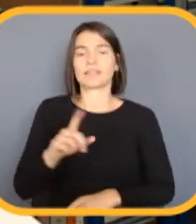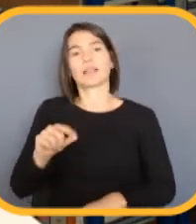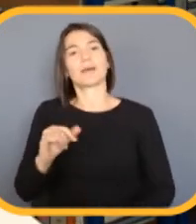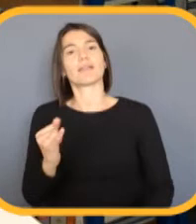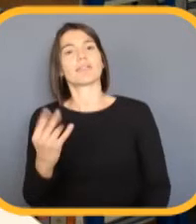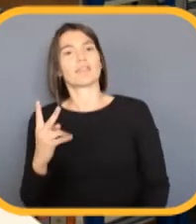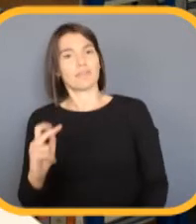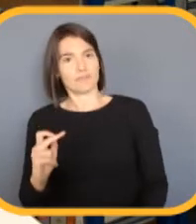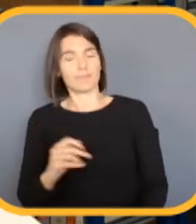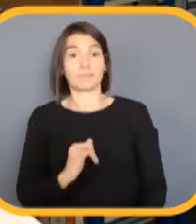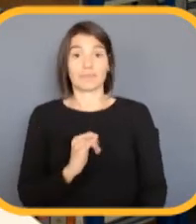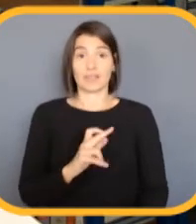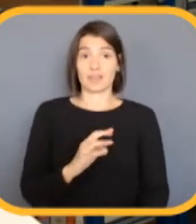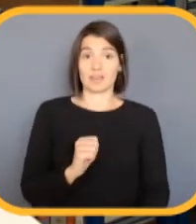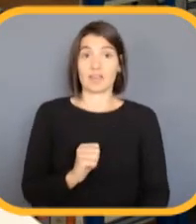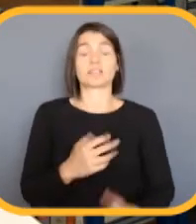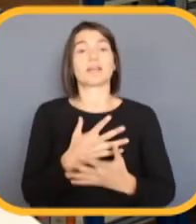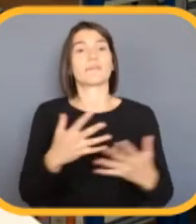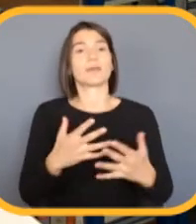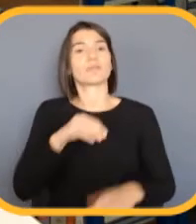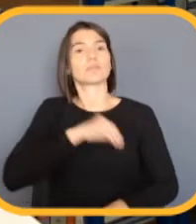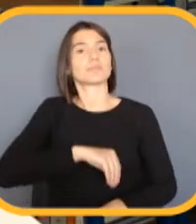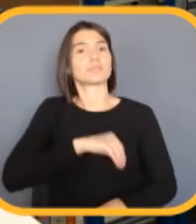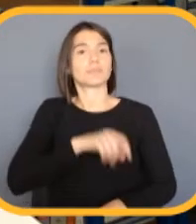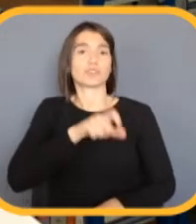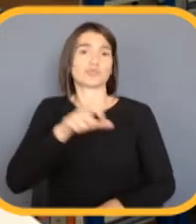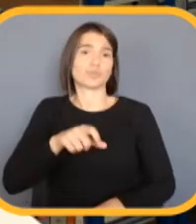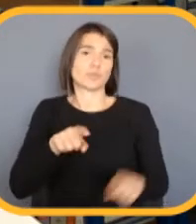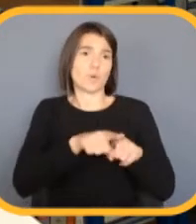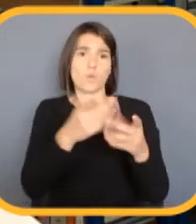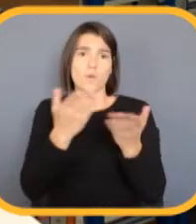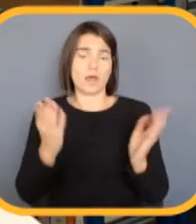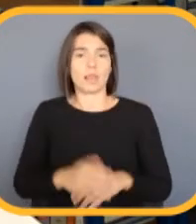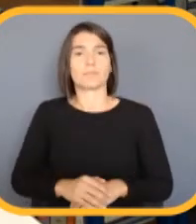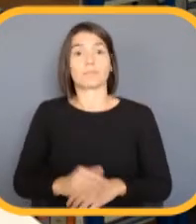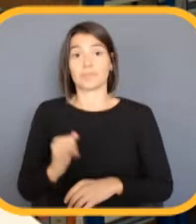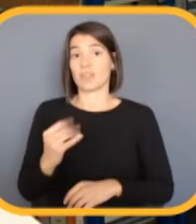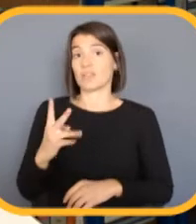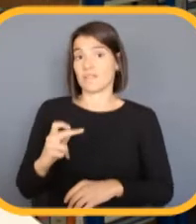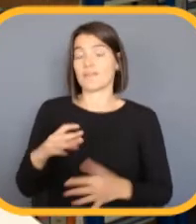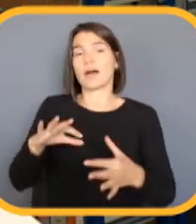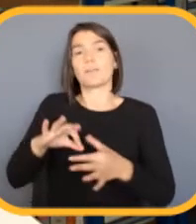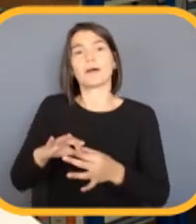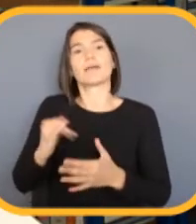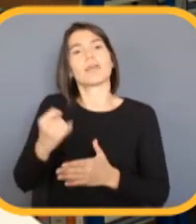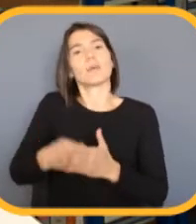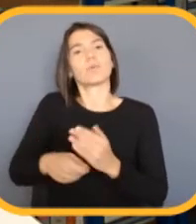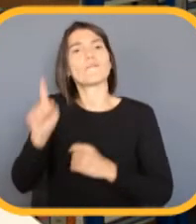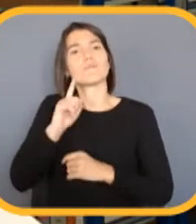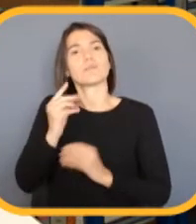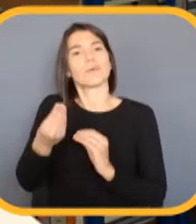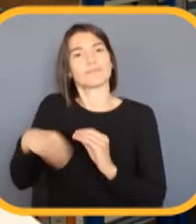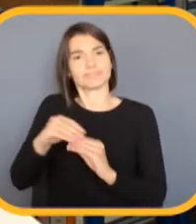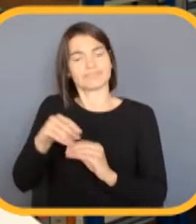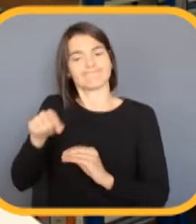e do IVA. O IRS tributa a maioria dos rendimentos dos cidadãos, enquanto o IVA corresponde ao Imposto sobre